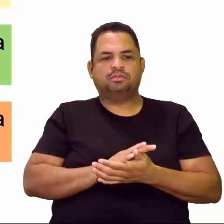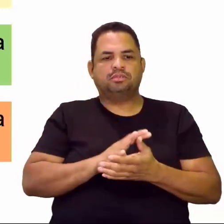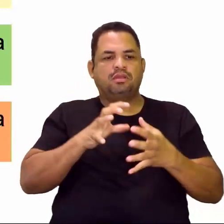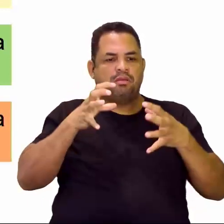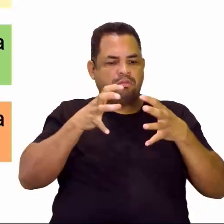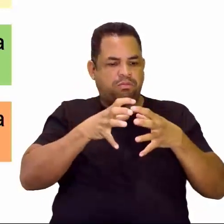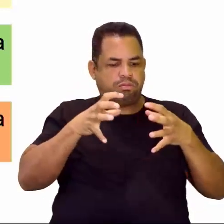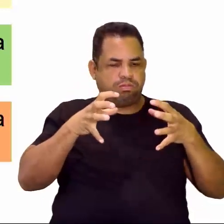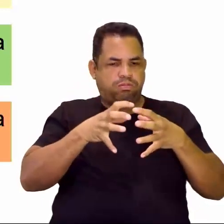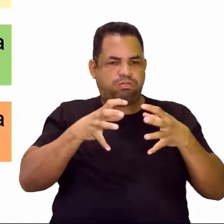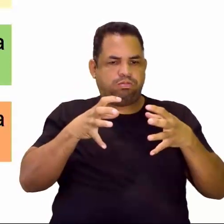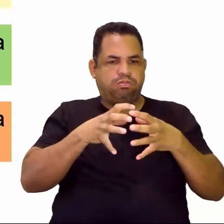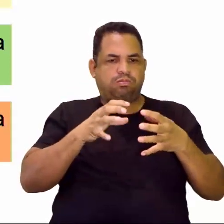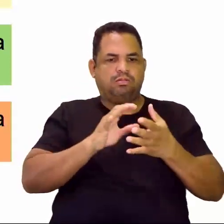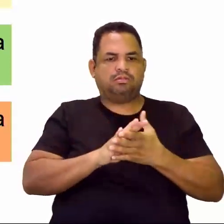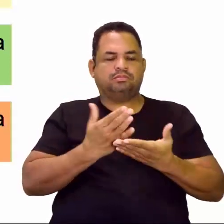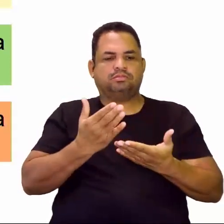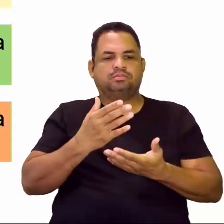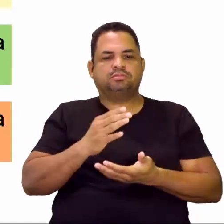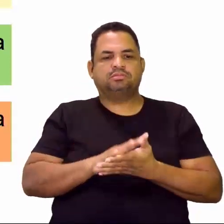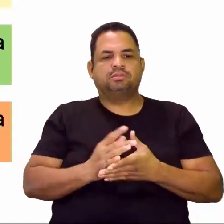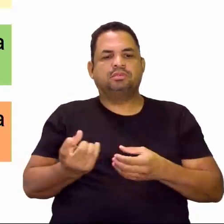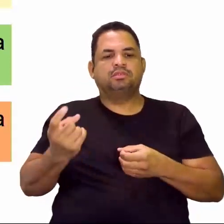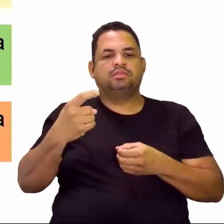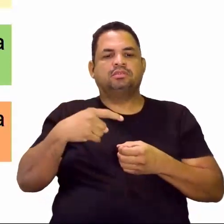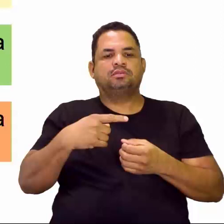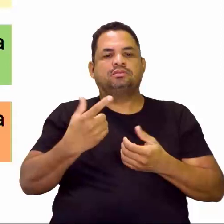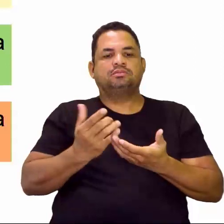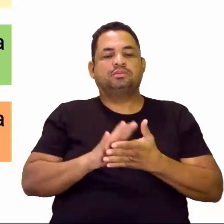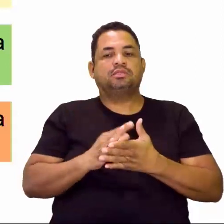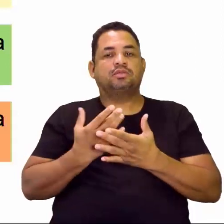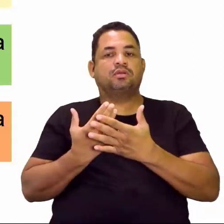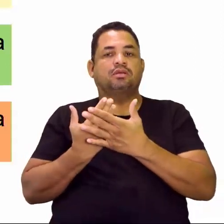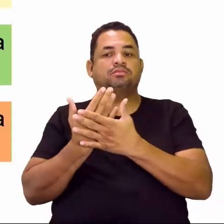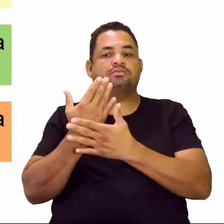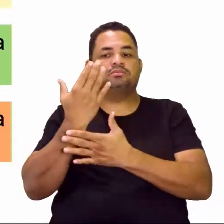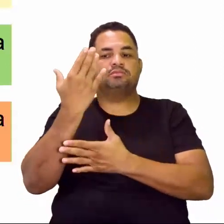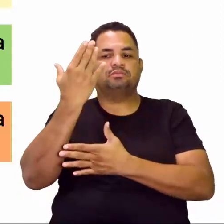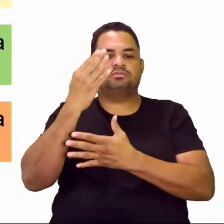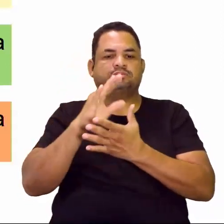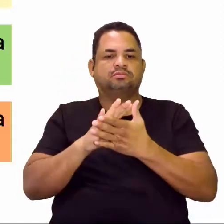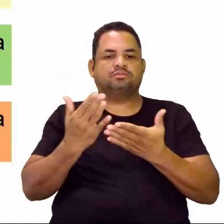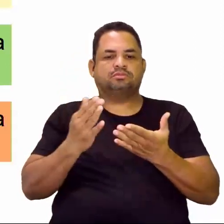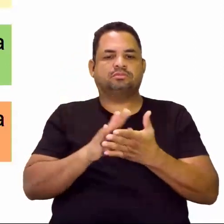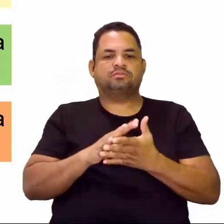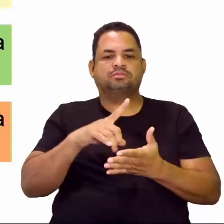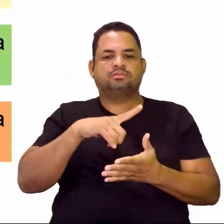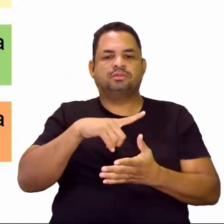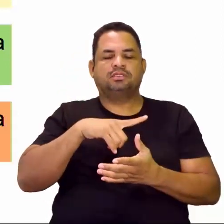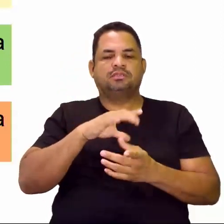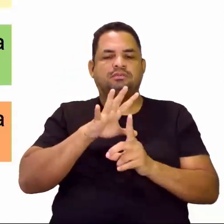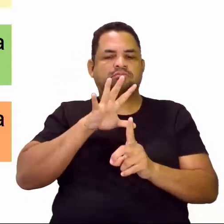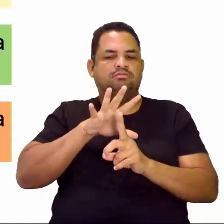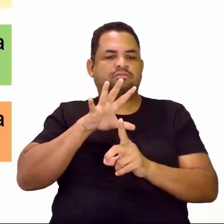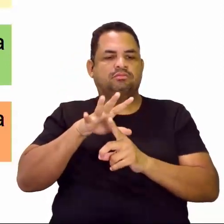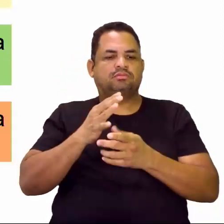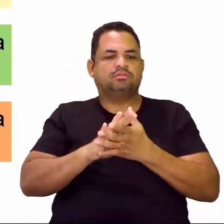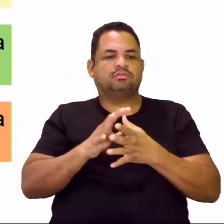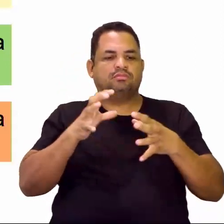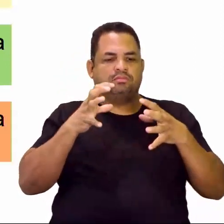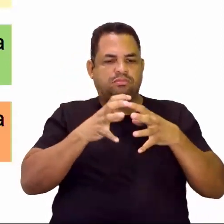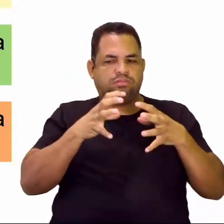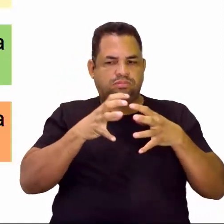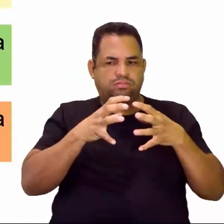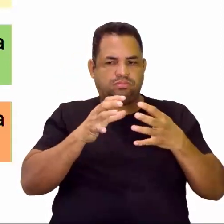E sob a pressão, a gente volta aqui a atenção para os gases. Então, os gases sofrem forte influência